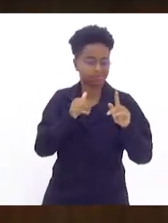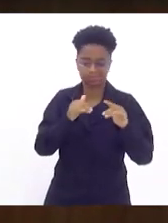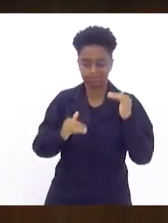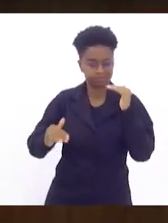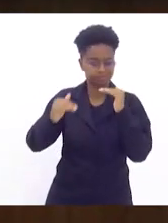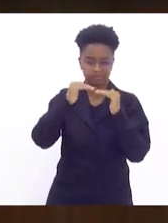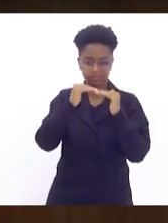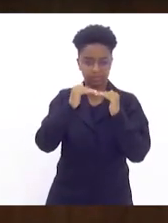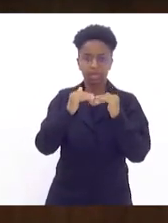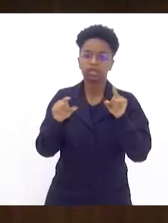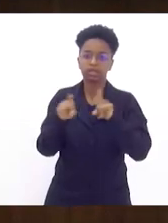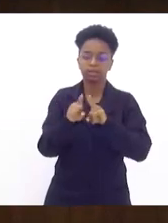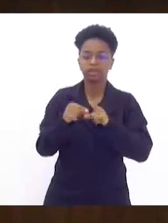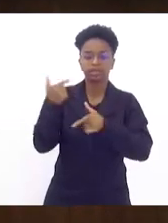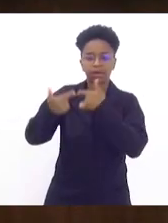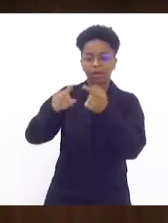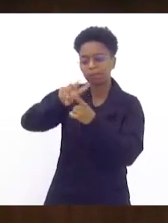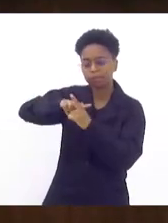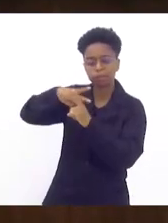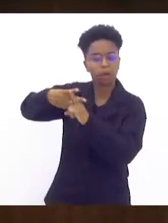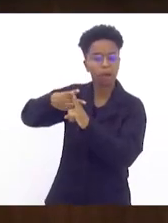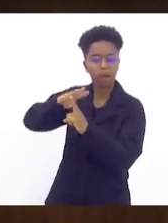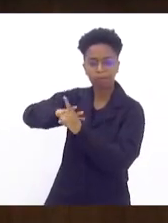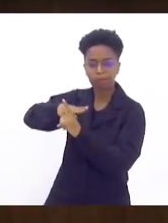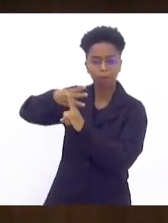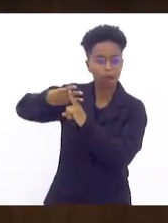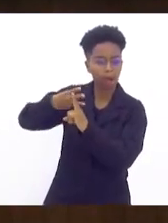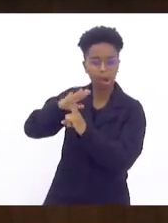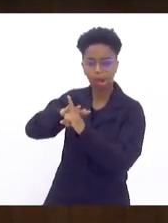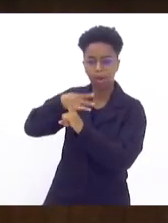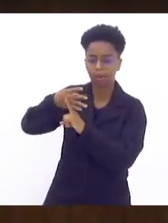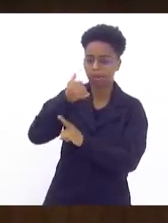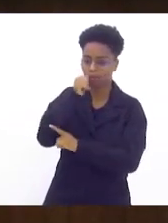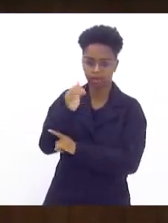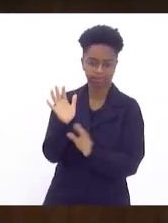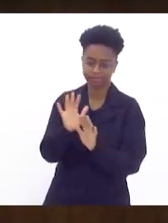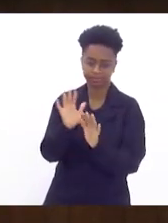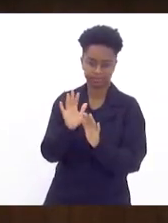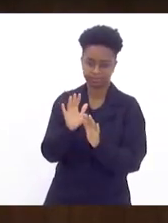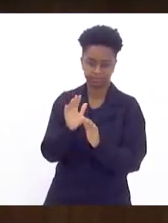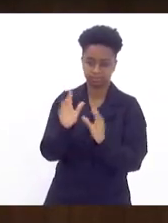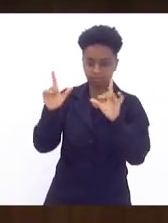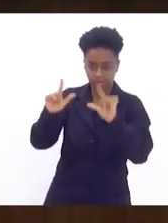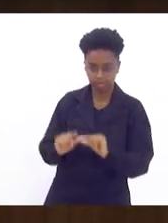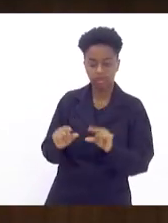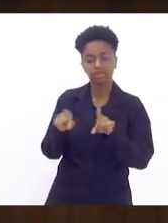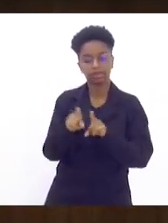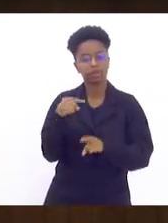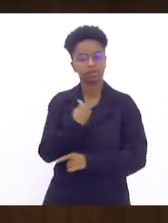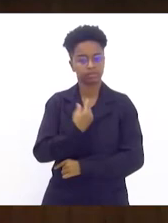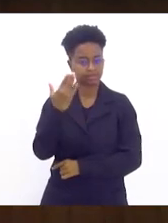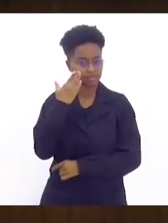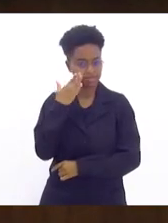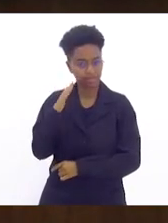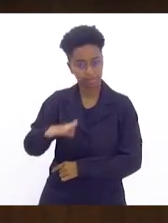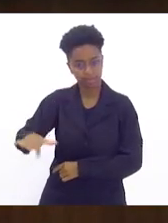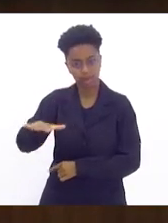carga de trabalho dobrada triplicada para as mulheres e a gente sabe que no campo